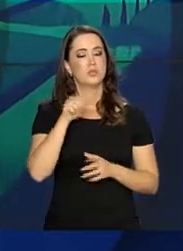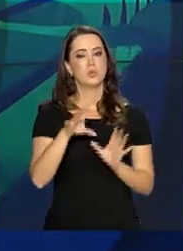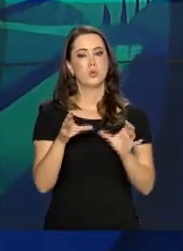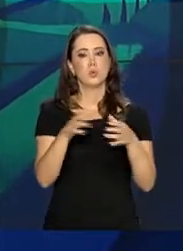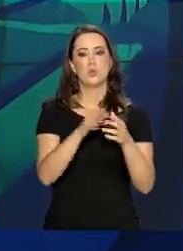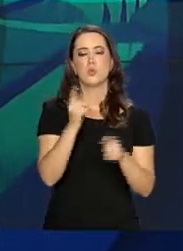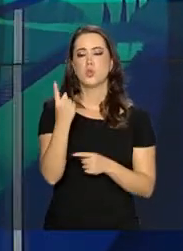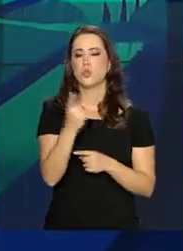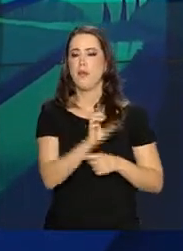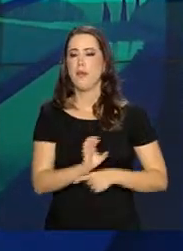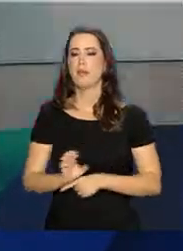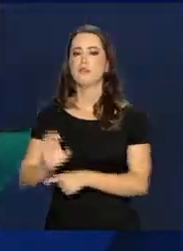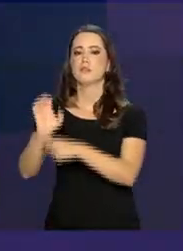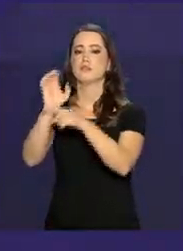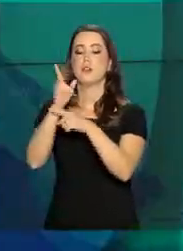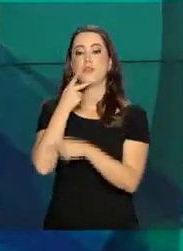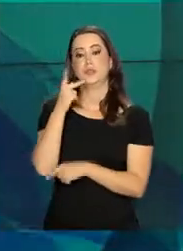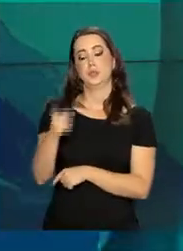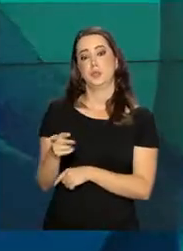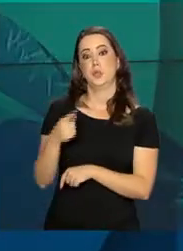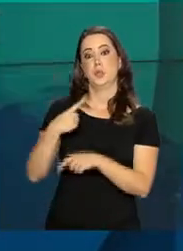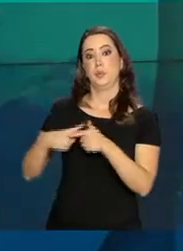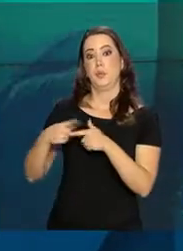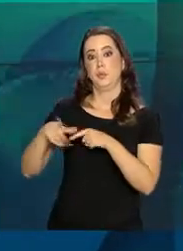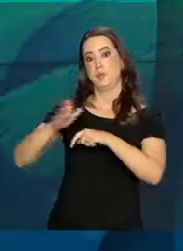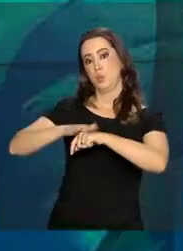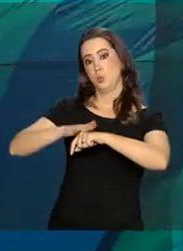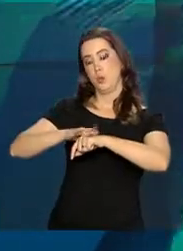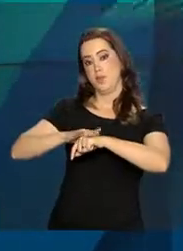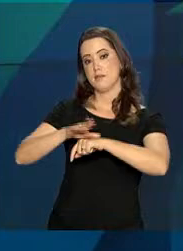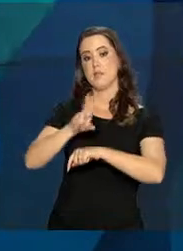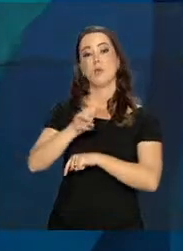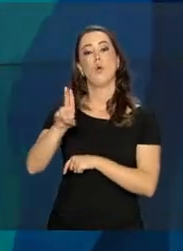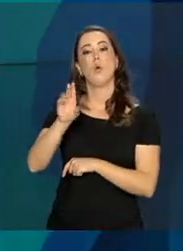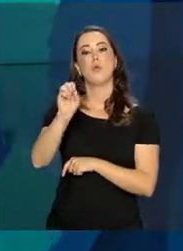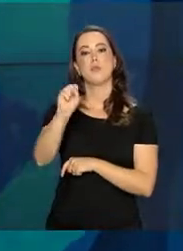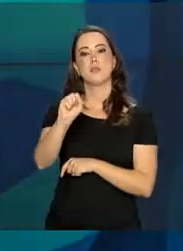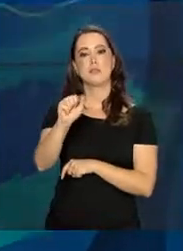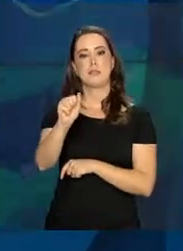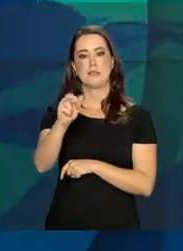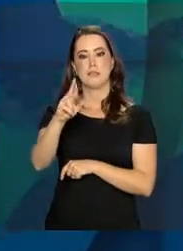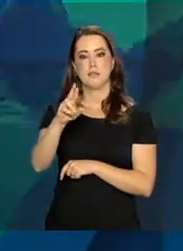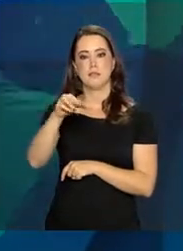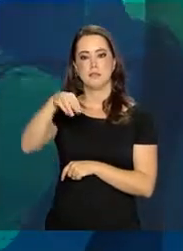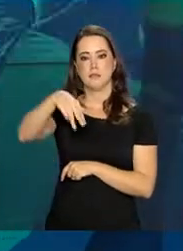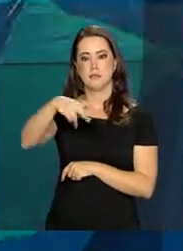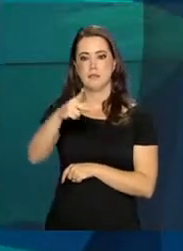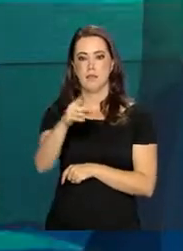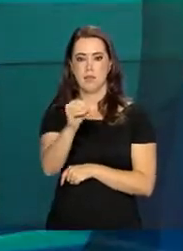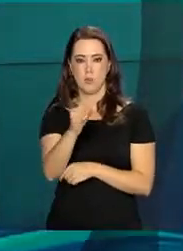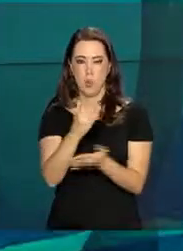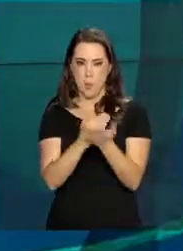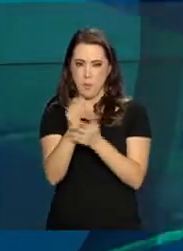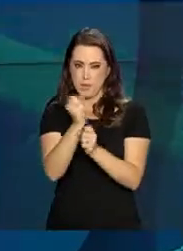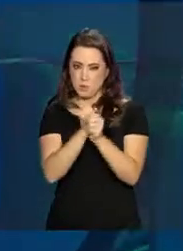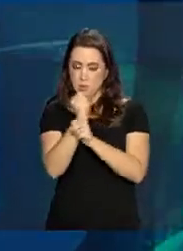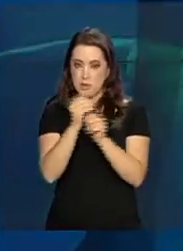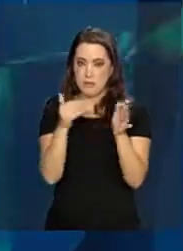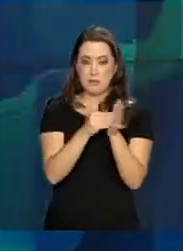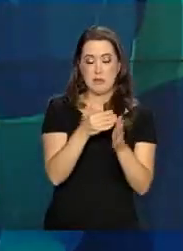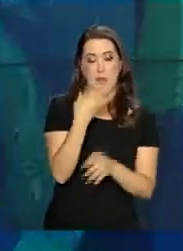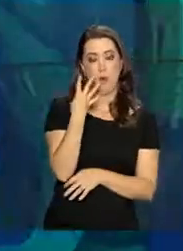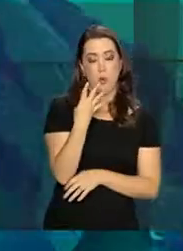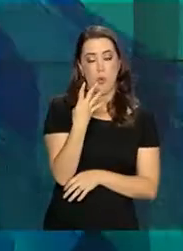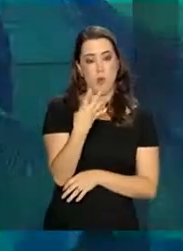secretarias estaduais de saúde sobre a situação do sarampo no país. Desde o início do ano até 4 de dezembro, foram confirmados